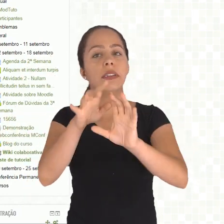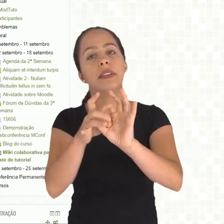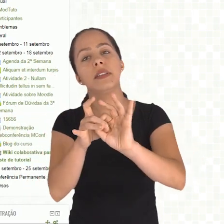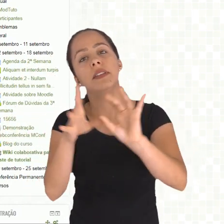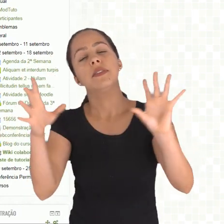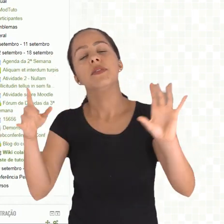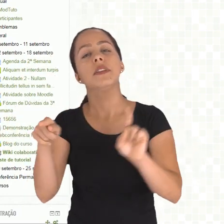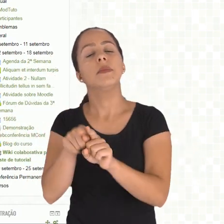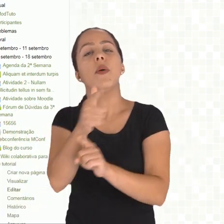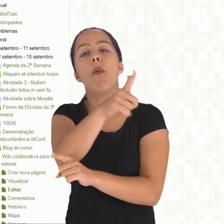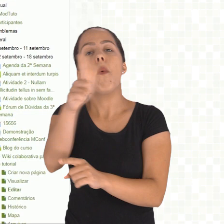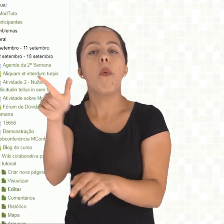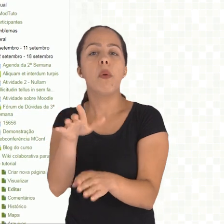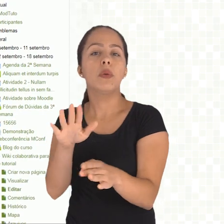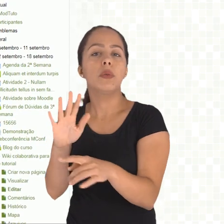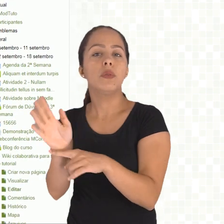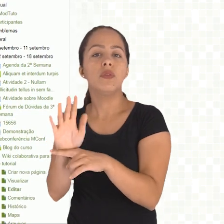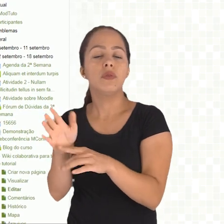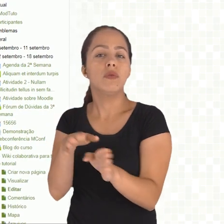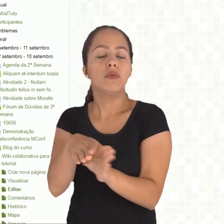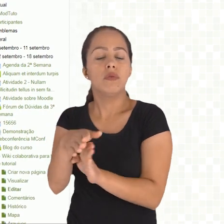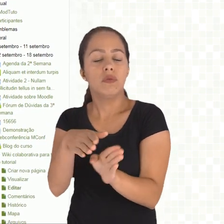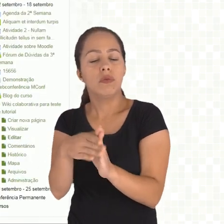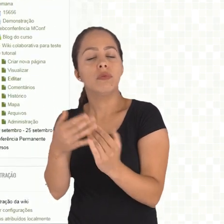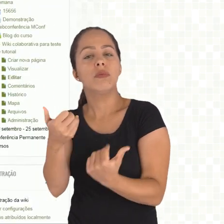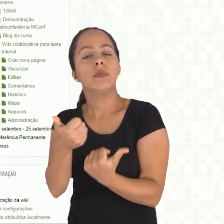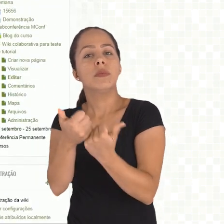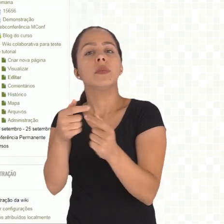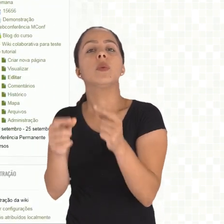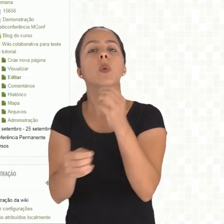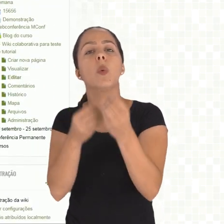em outros tutoriais, tá certo? Como editar,